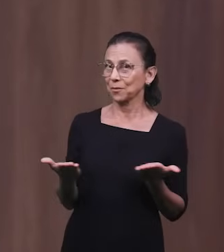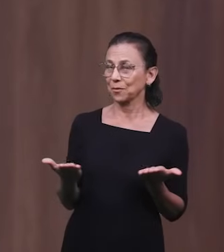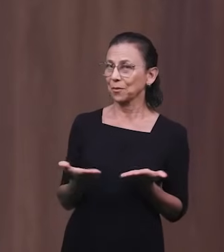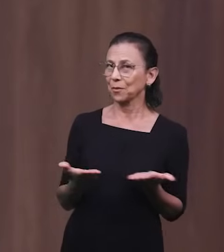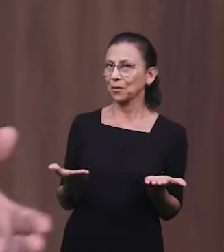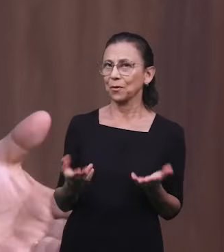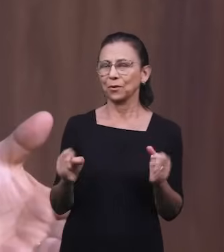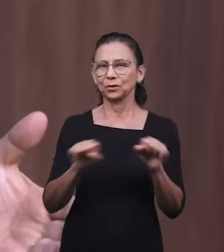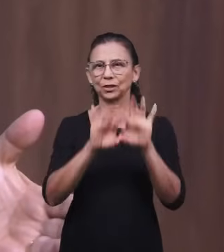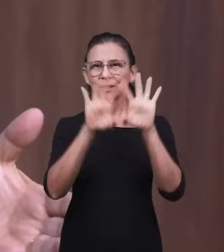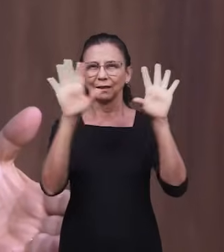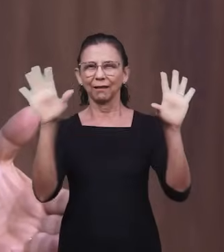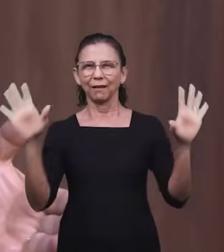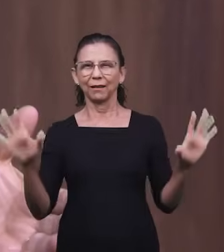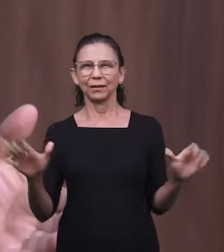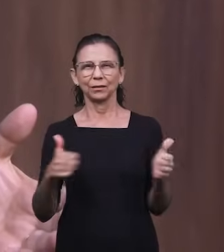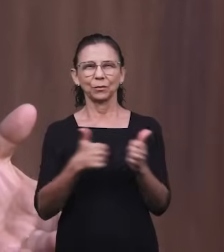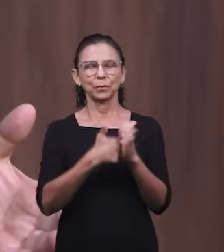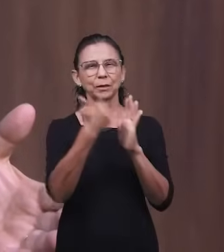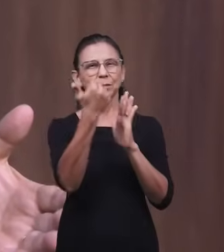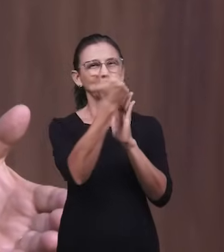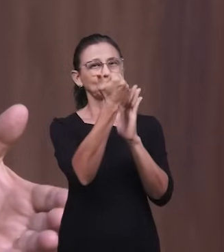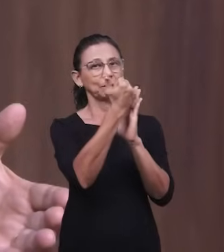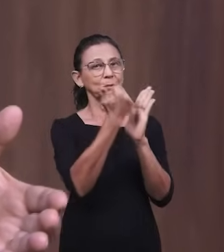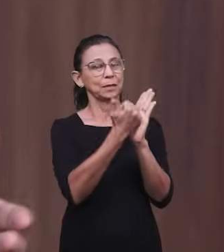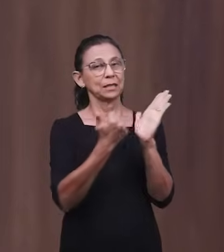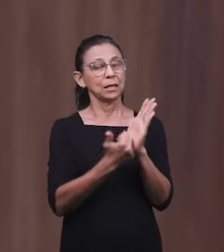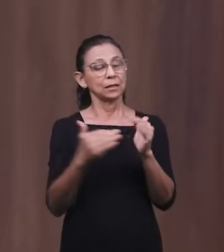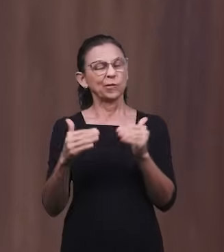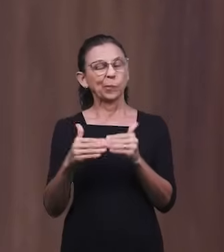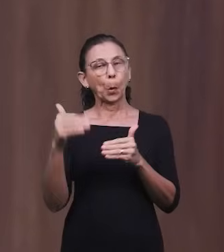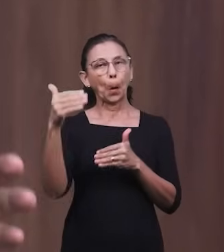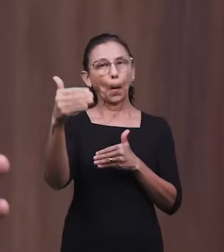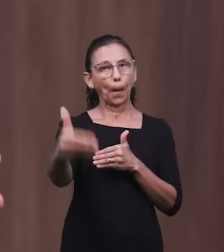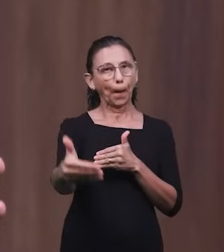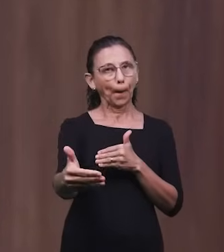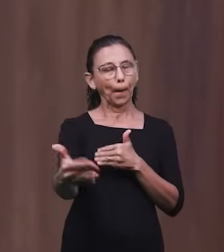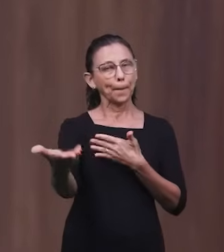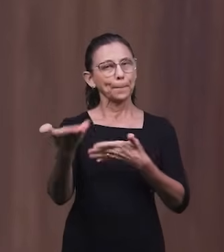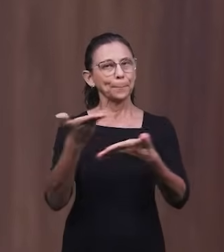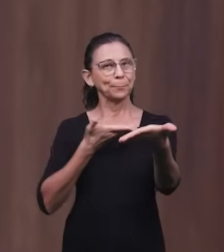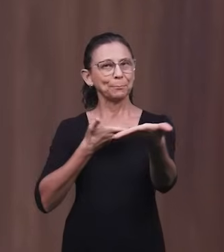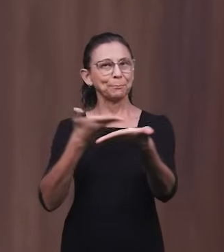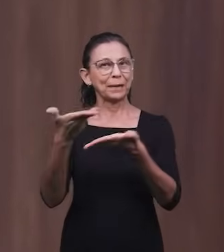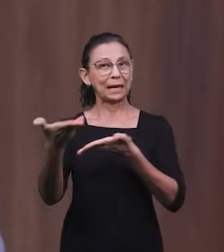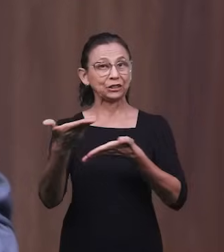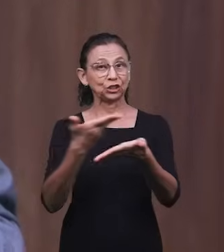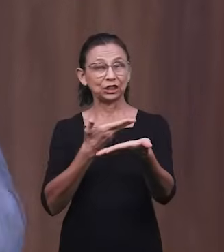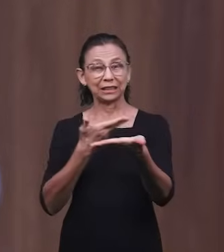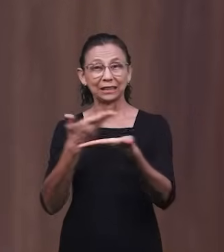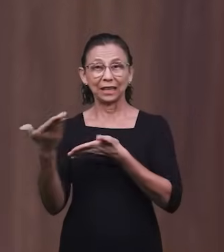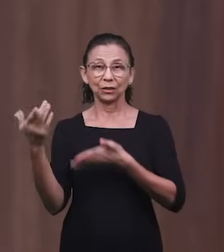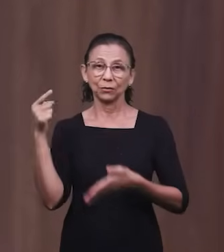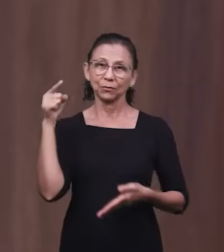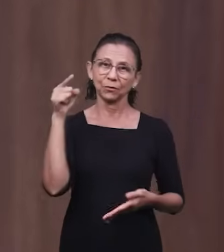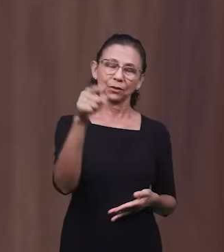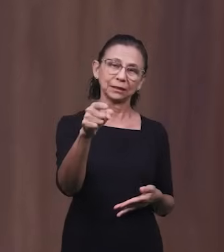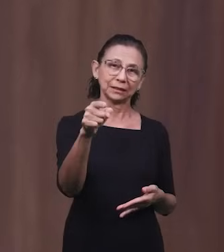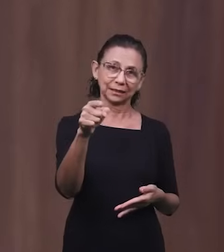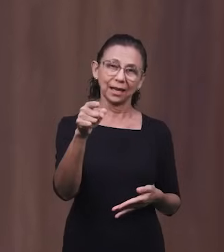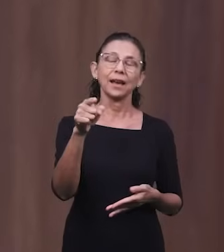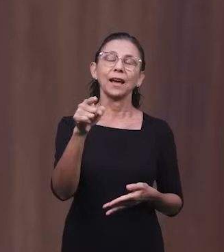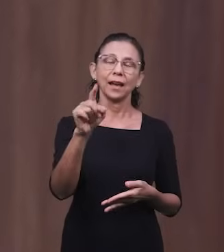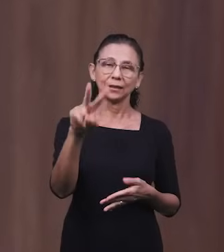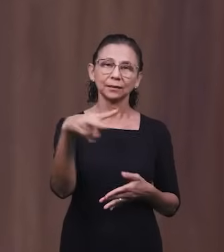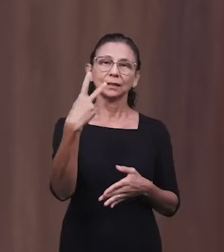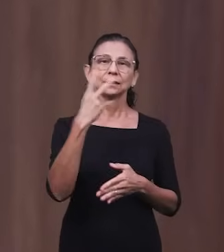News. Hoje, é claro, você vai acompanhar aqui a nossa programação e a partir de agora nós vamos compartilhar com você, você que está